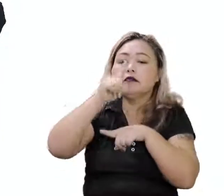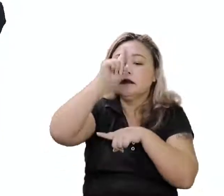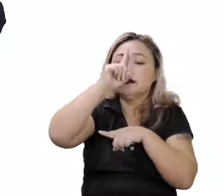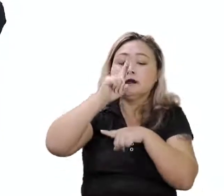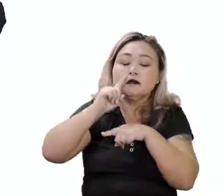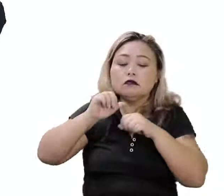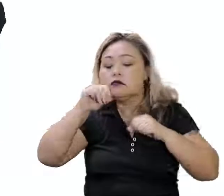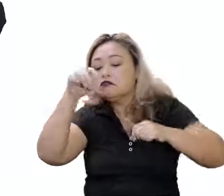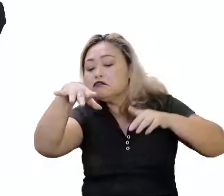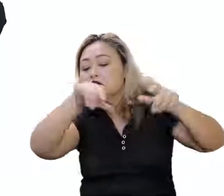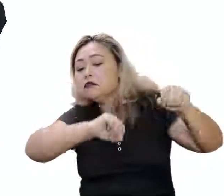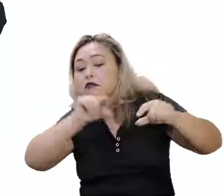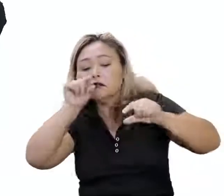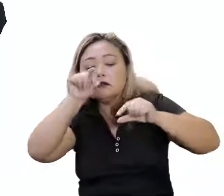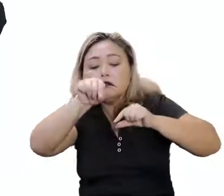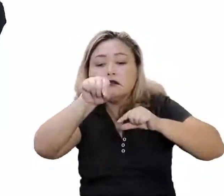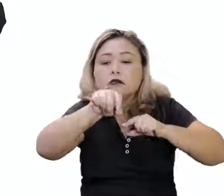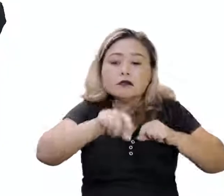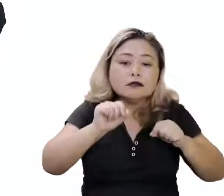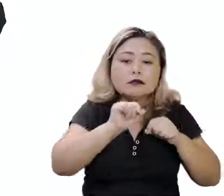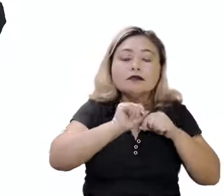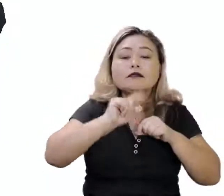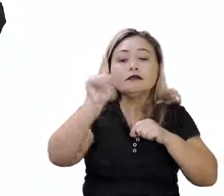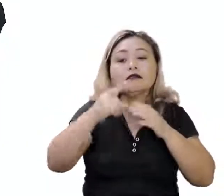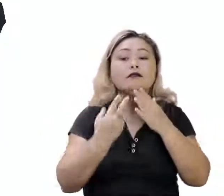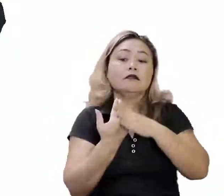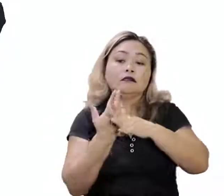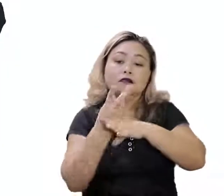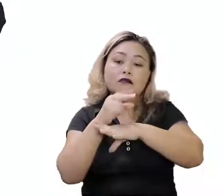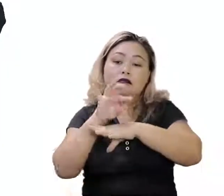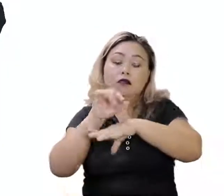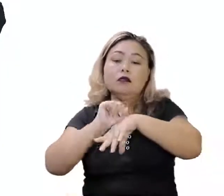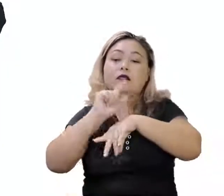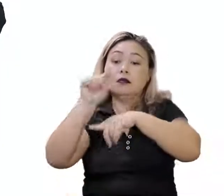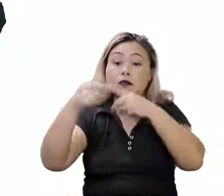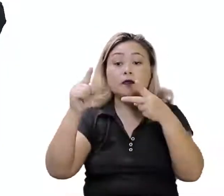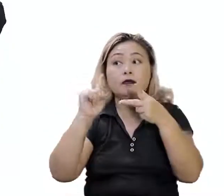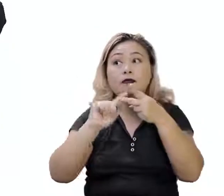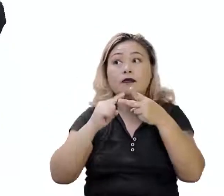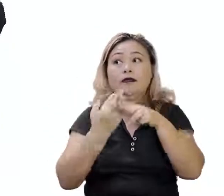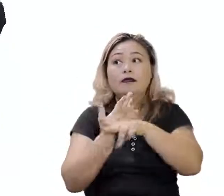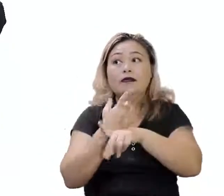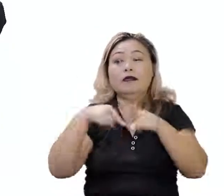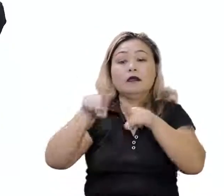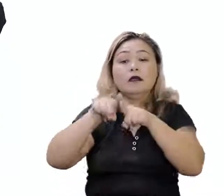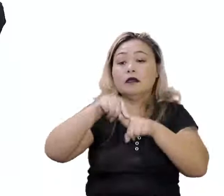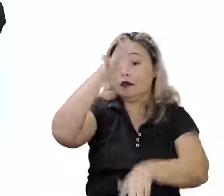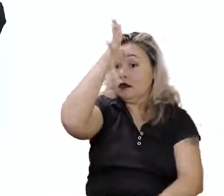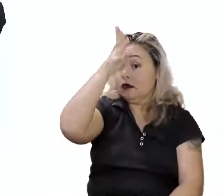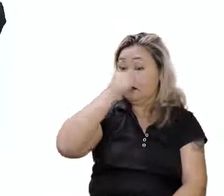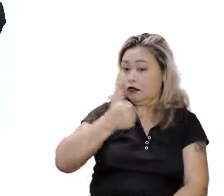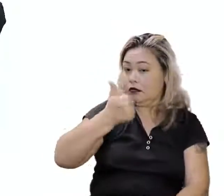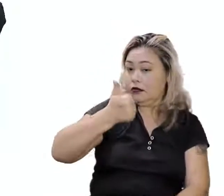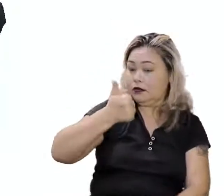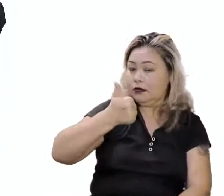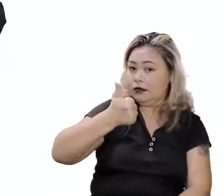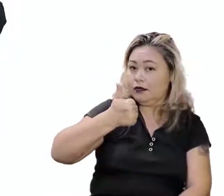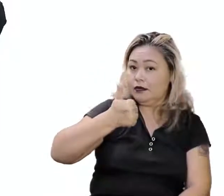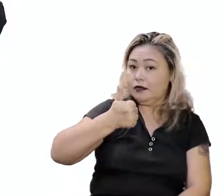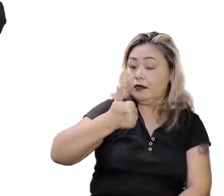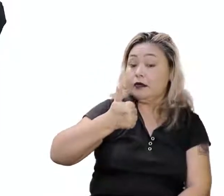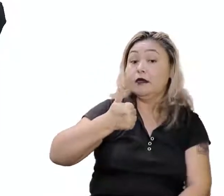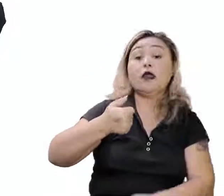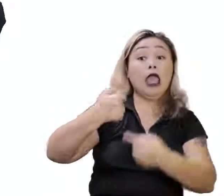ela no terreiro, comeu milho. O milho é vegetal, produtor. A minha galinha, consumidor primário,